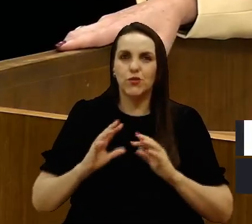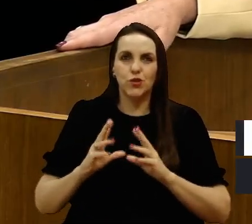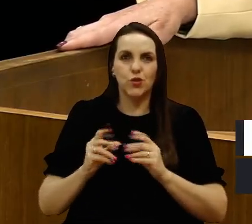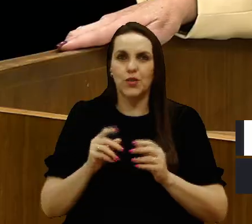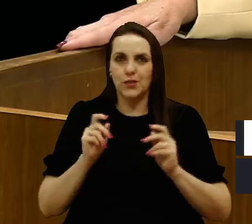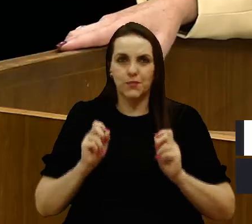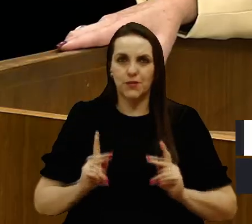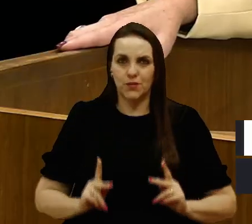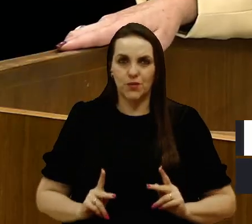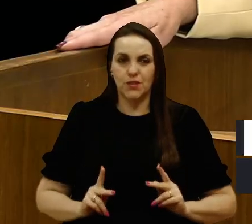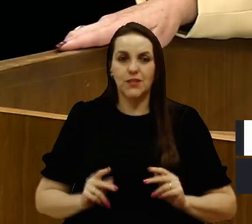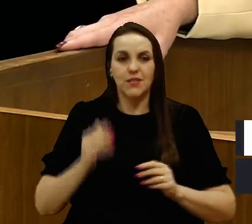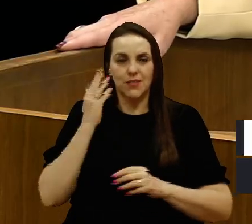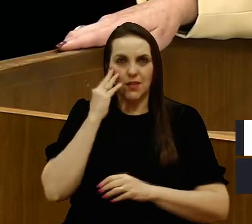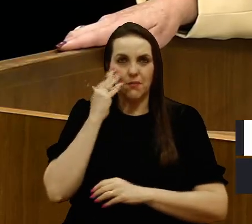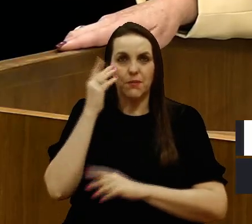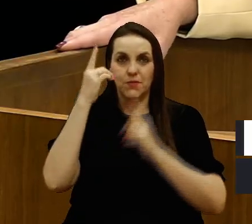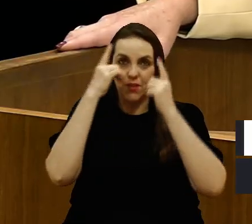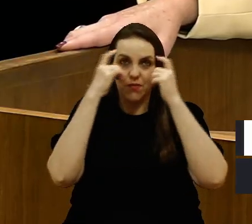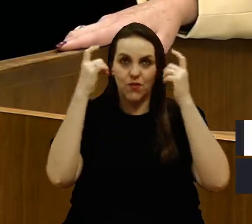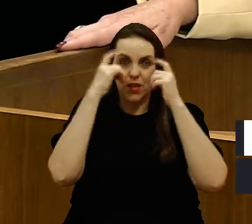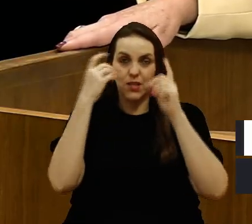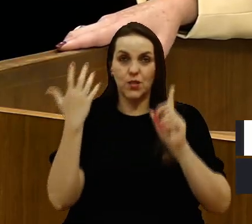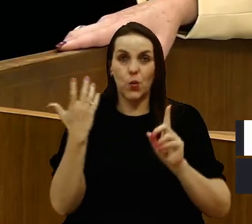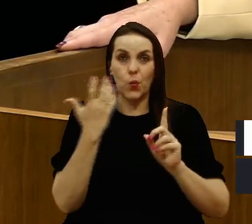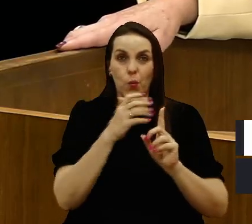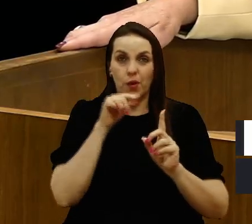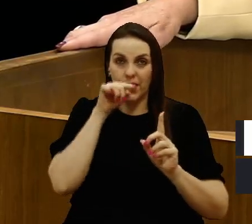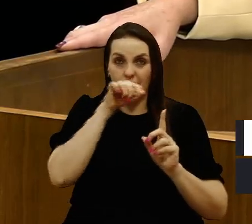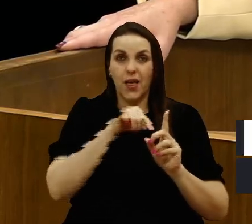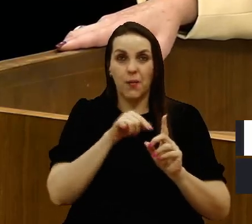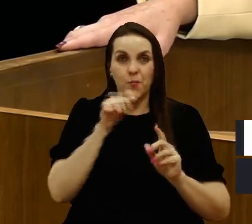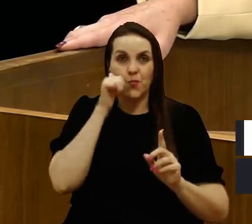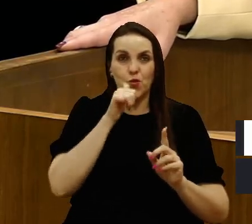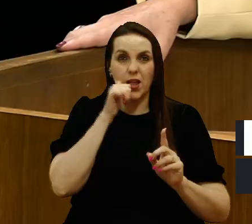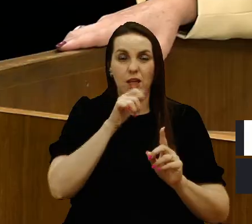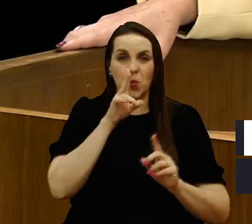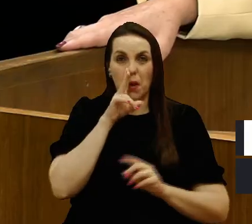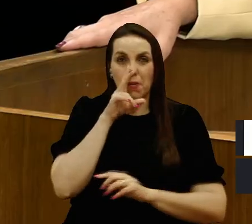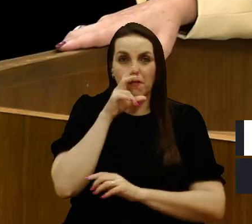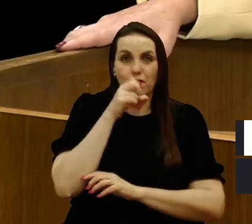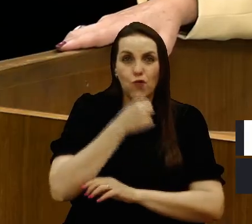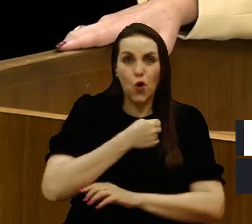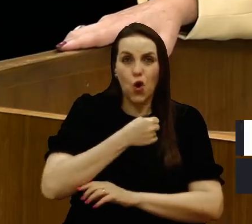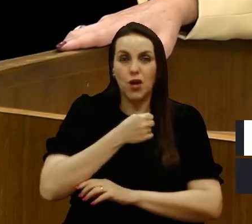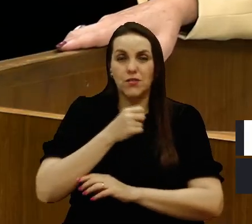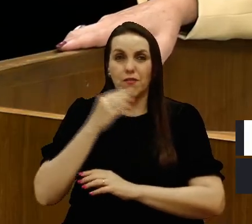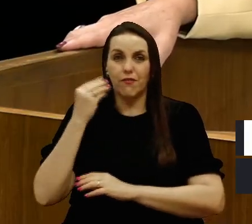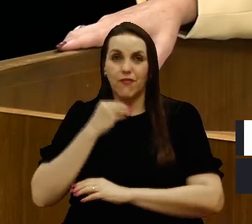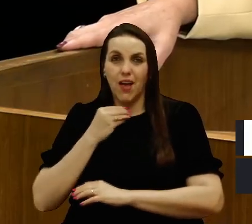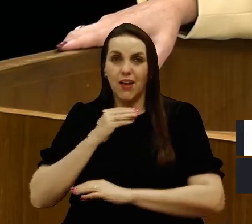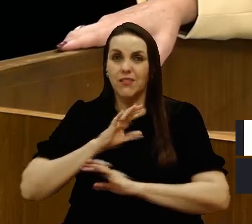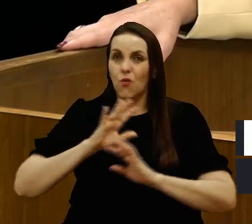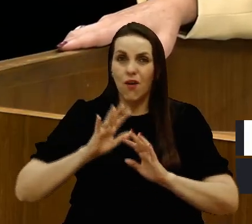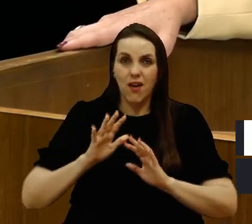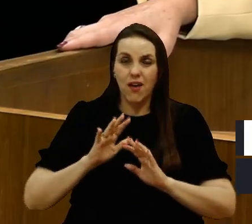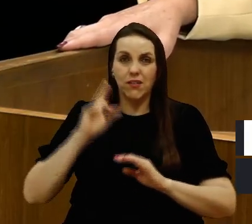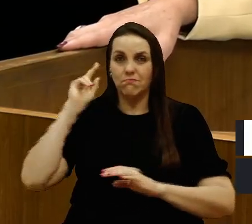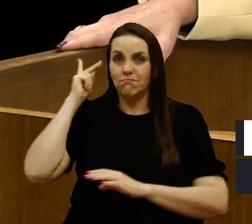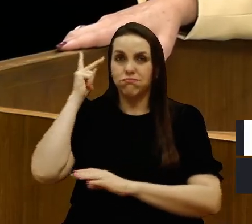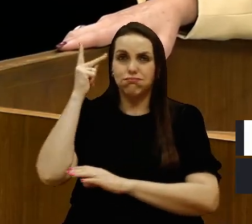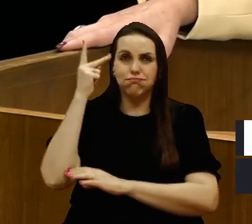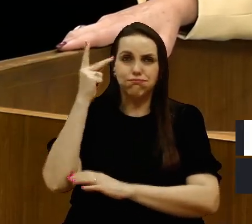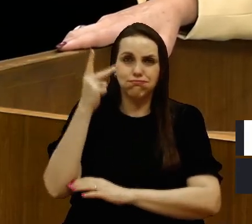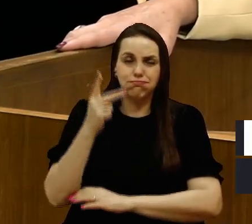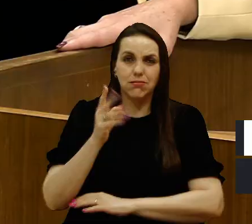a violência contra a mulher, ela não é uma questão de força, é uma questão histórica, uma